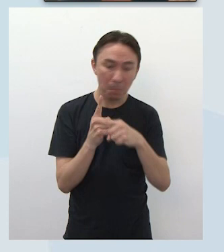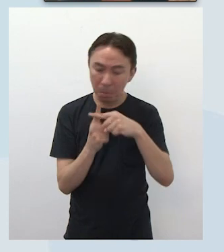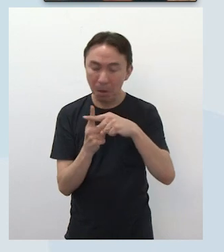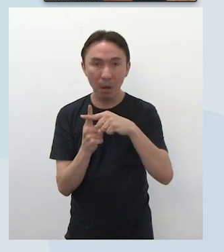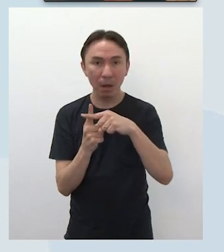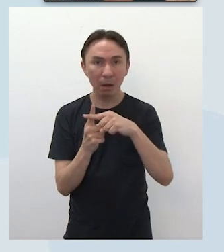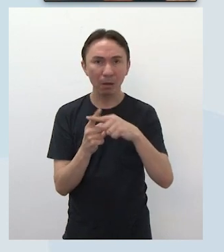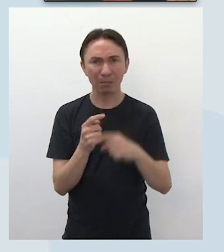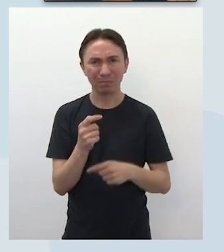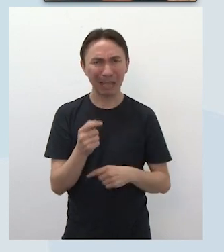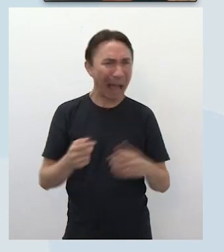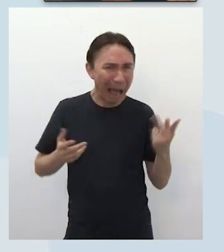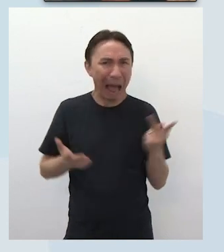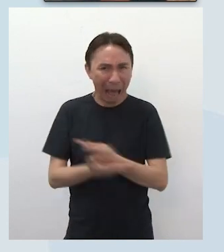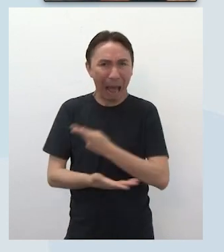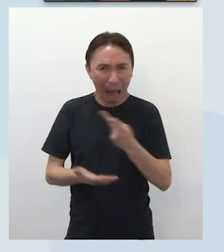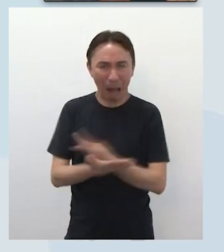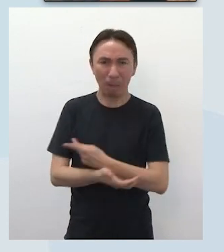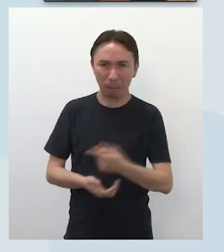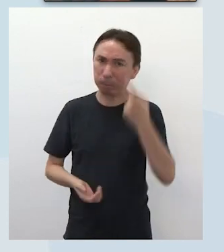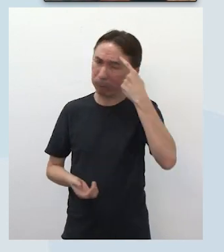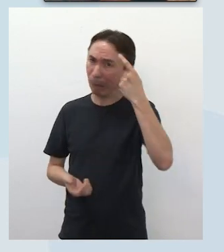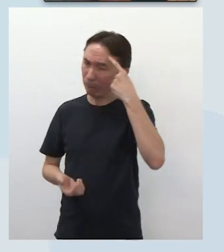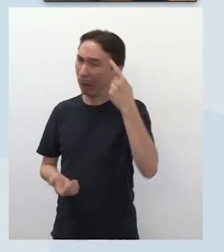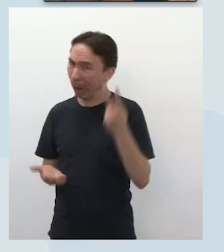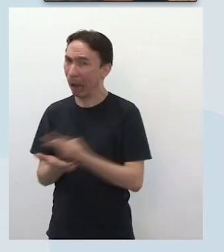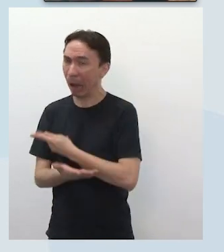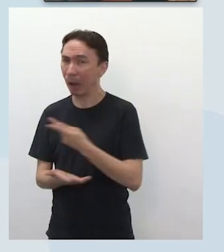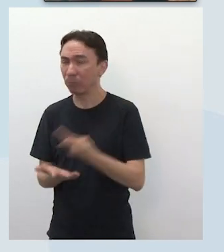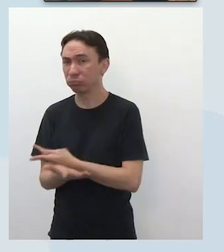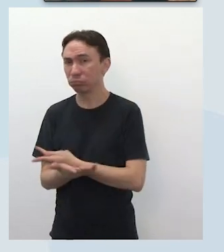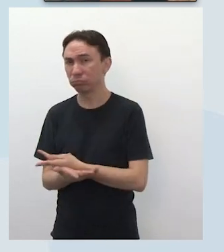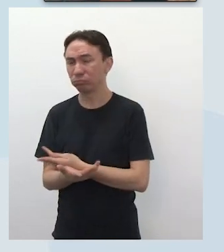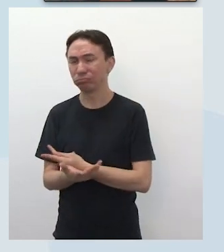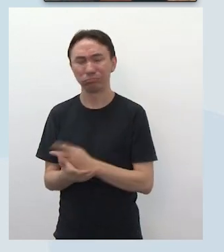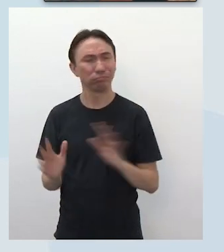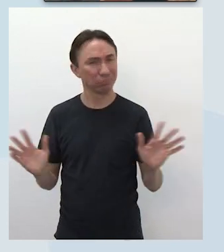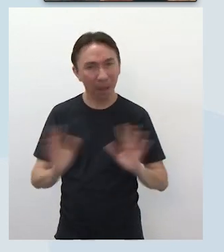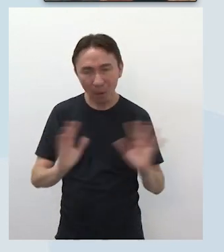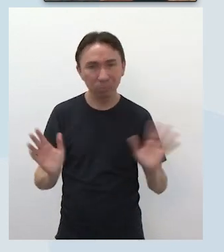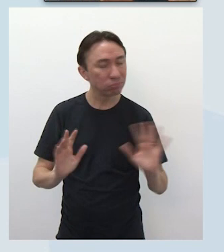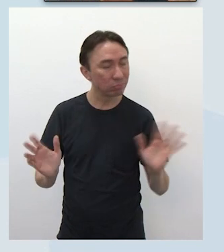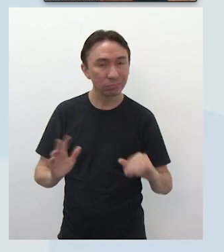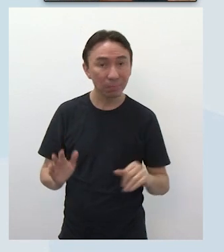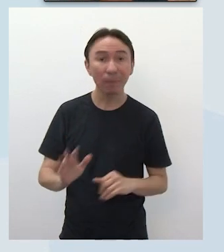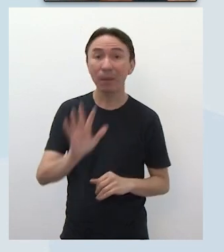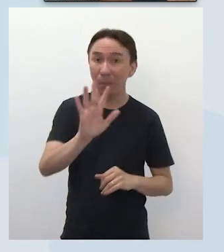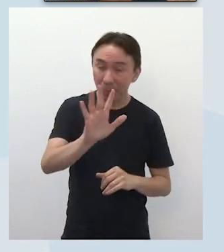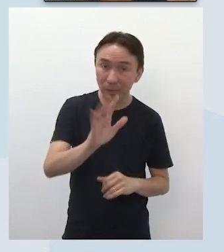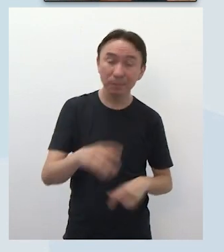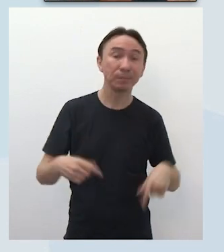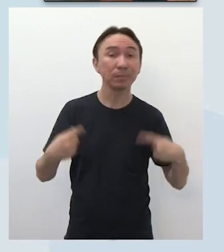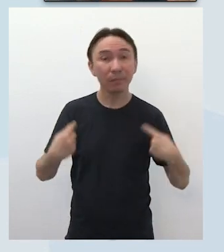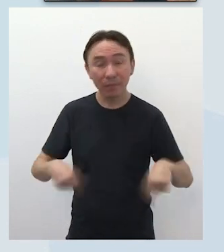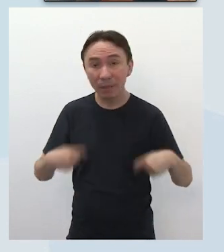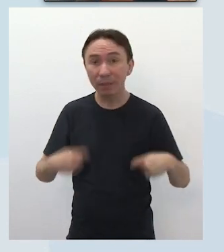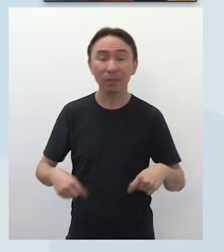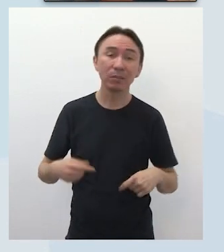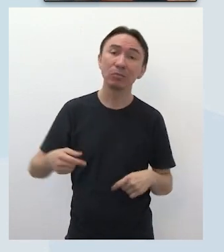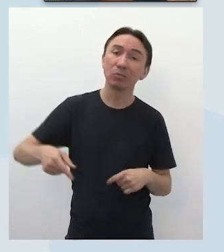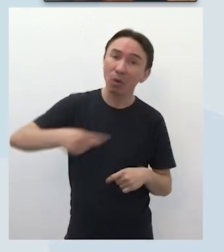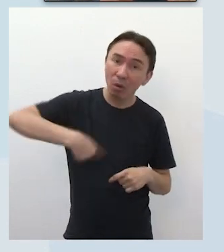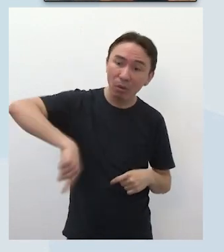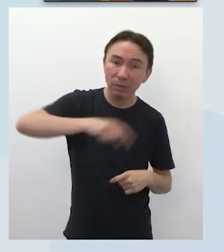errado pensar dessa forma, Flávia. Não, acho que a gente precisa só conhecer um pouco mais sobre as diferentes naturezas